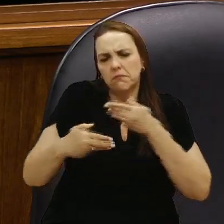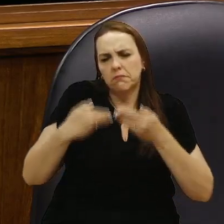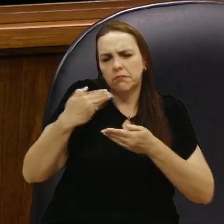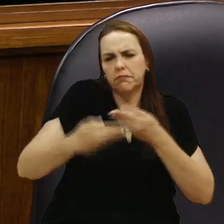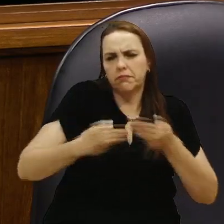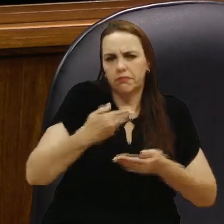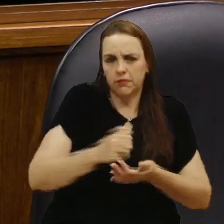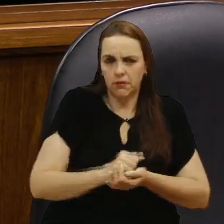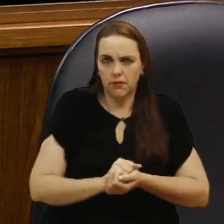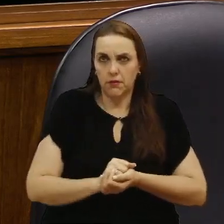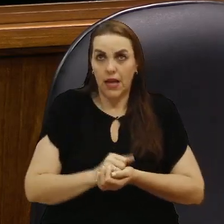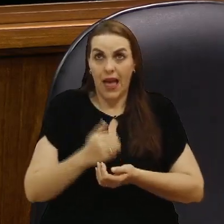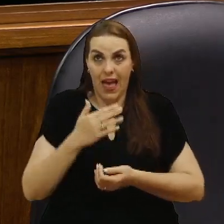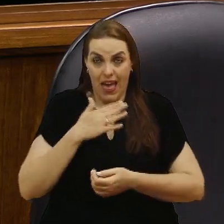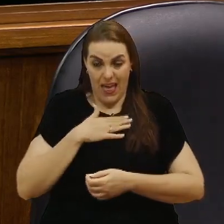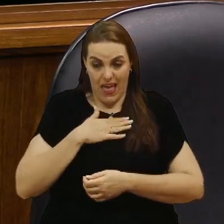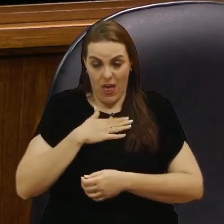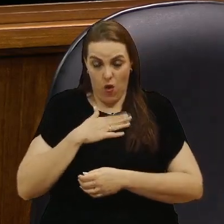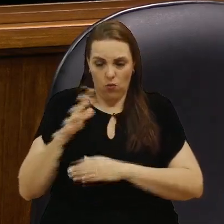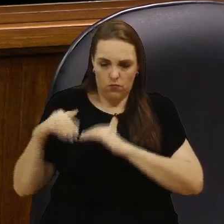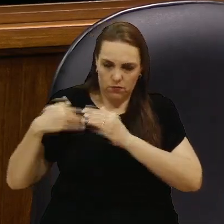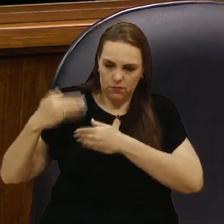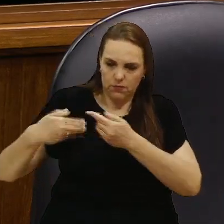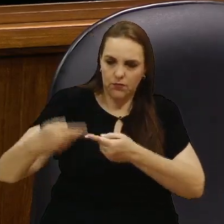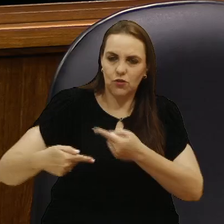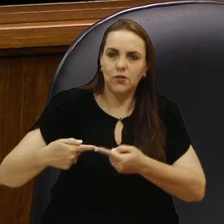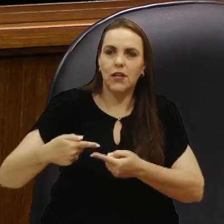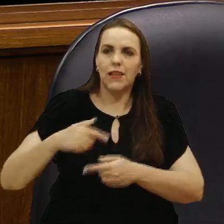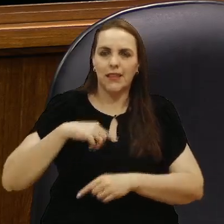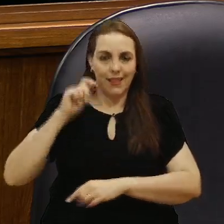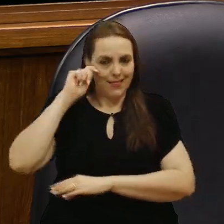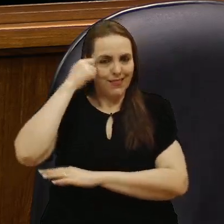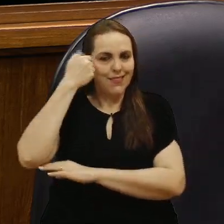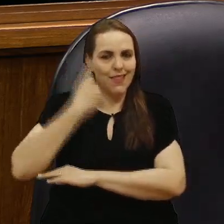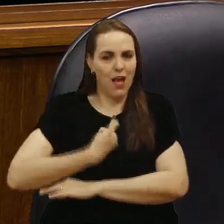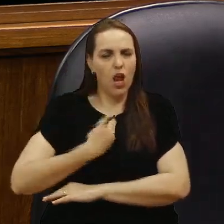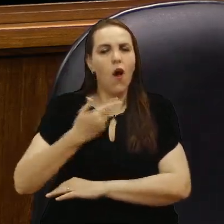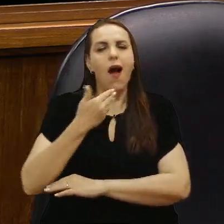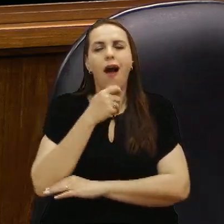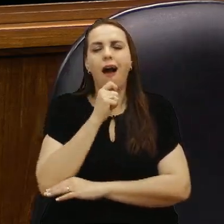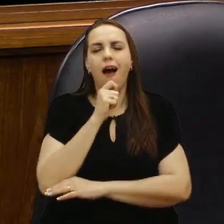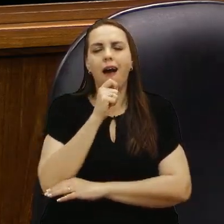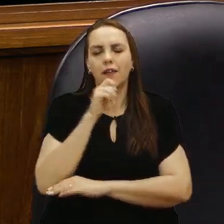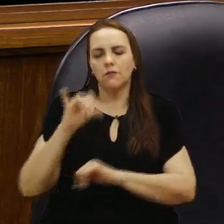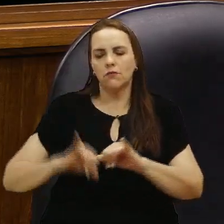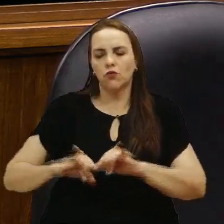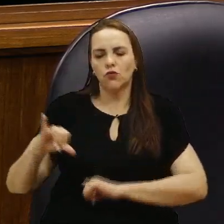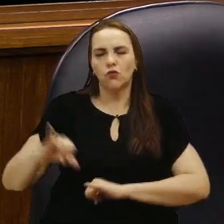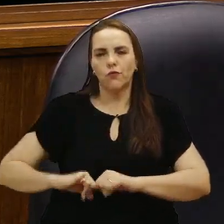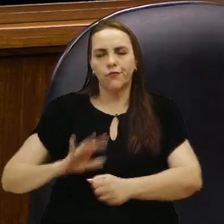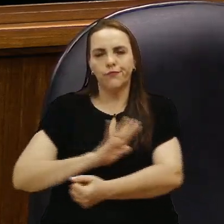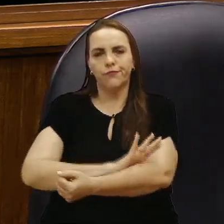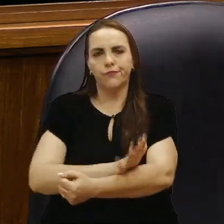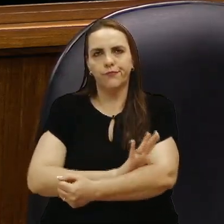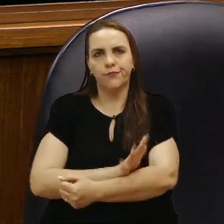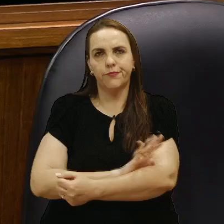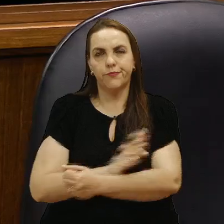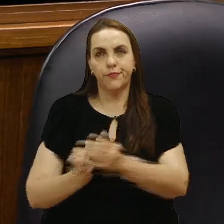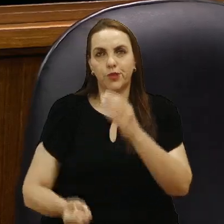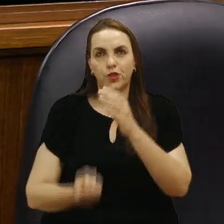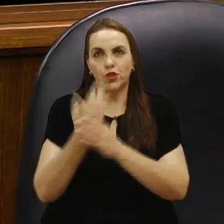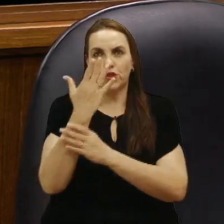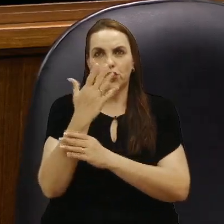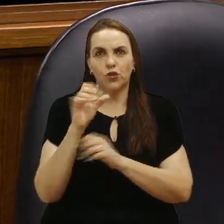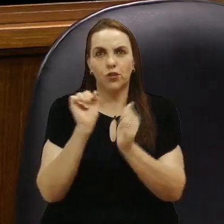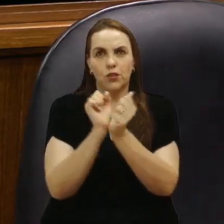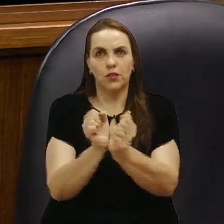como descendente de negra, digo o quanto ainda sofro com o racismo que surgiu na escravidão.